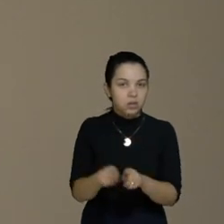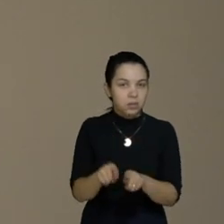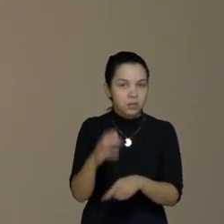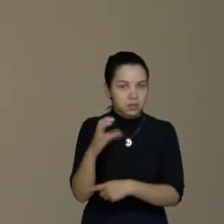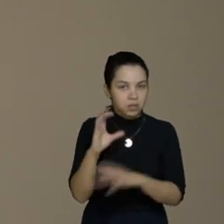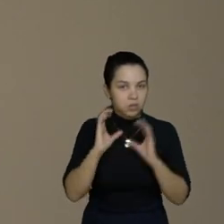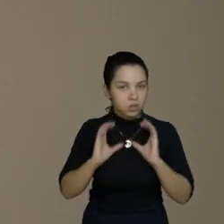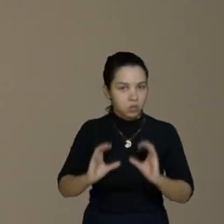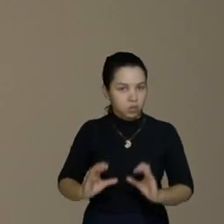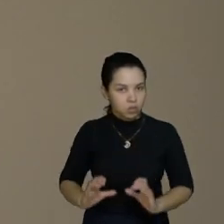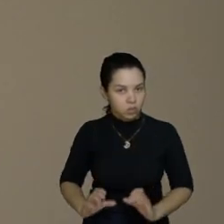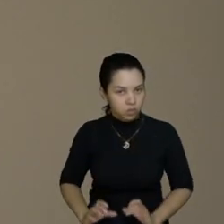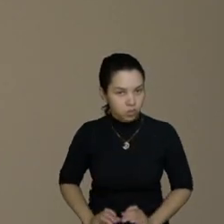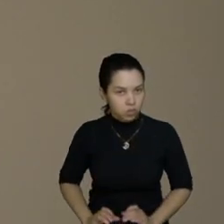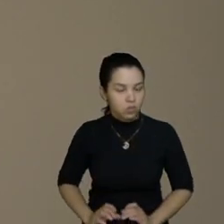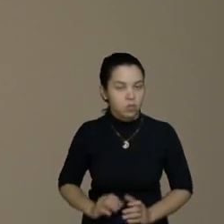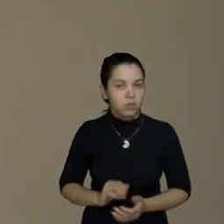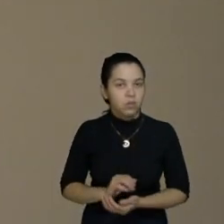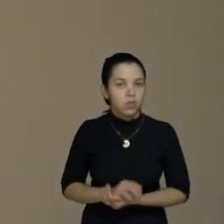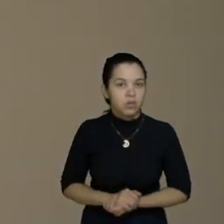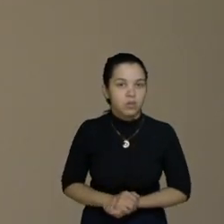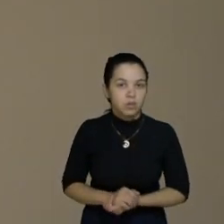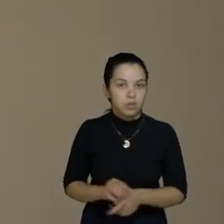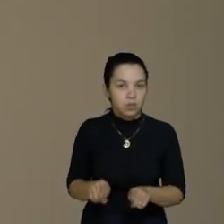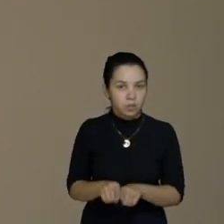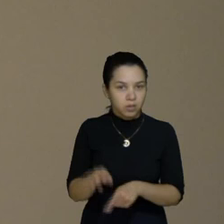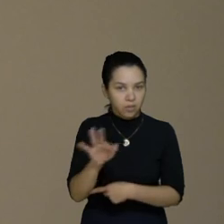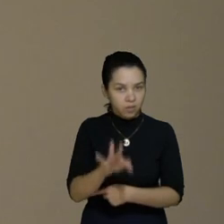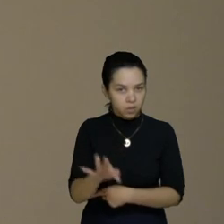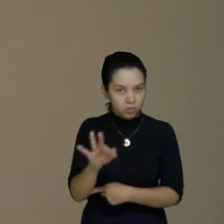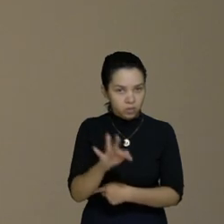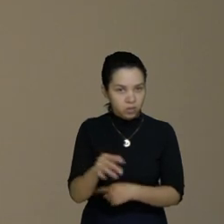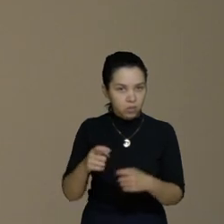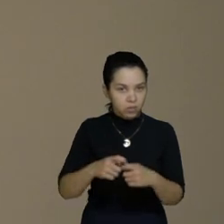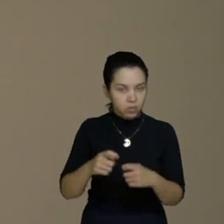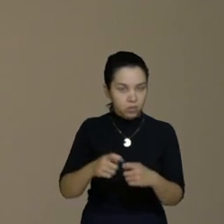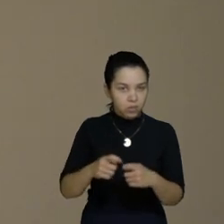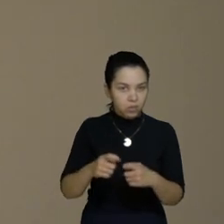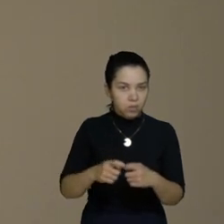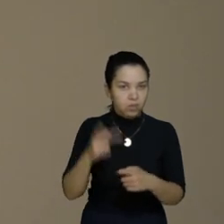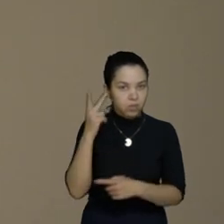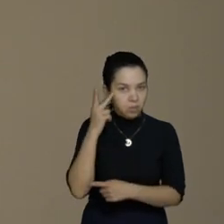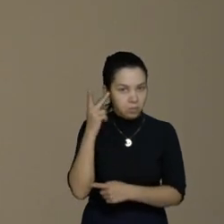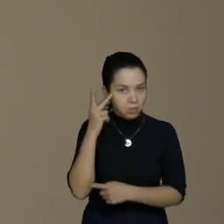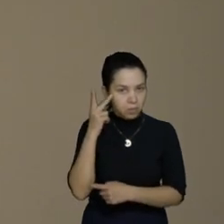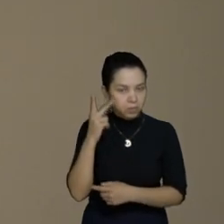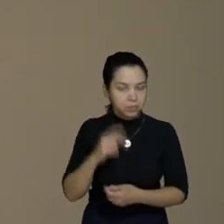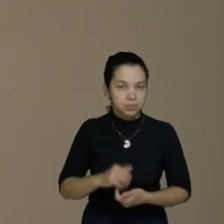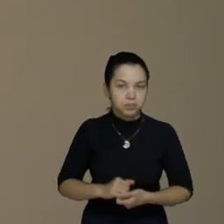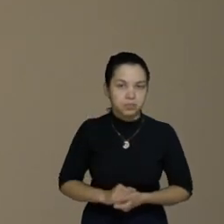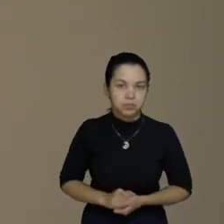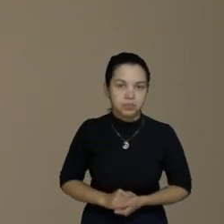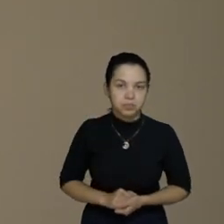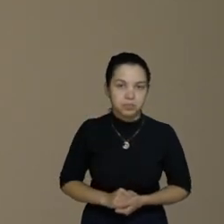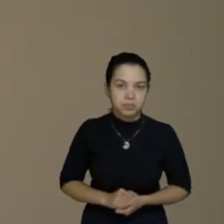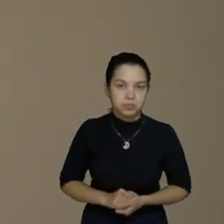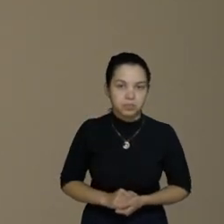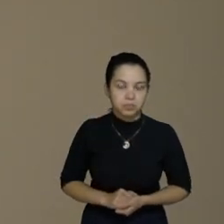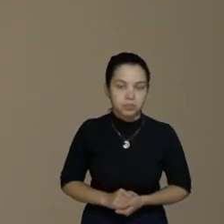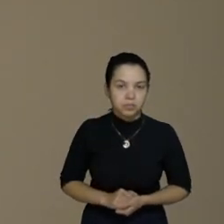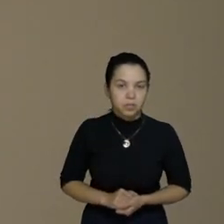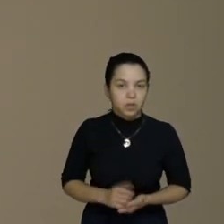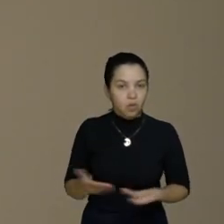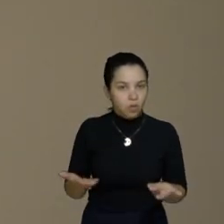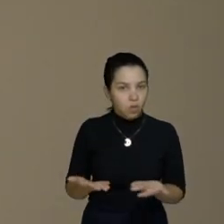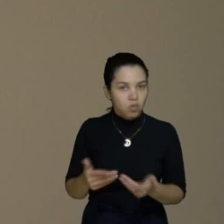neurociências e comportamento da faculdade de medicina de Ribeirão Preto e Universidade de São Paulo atuo como